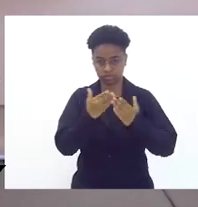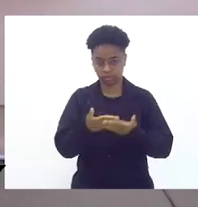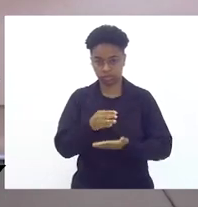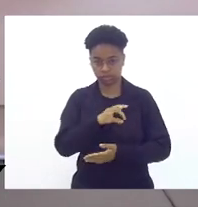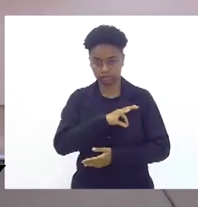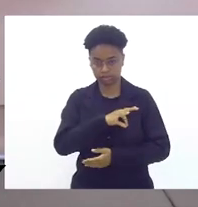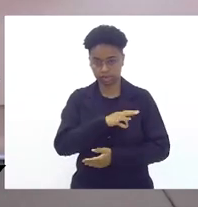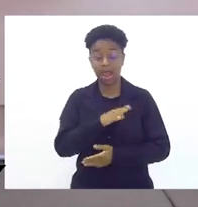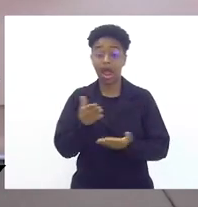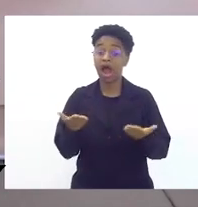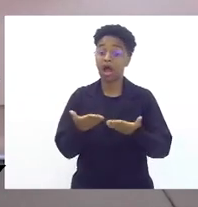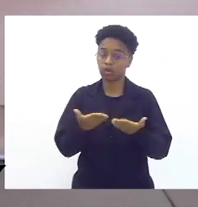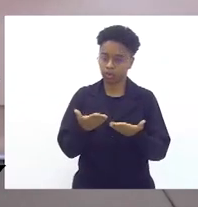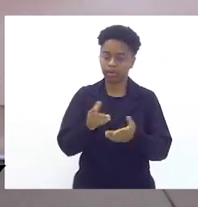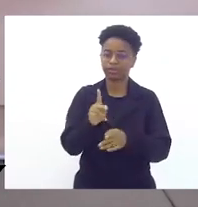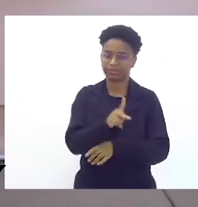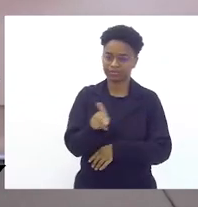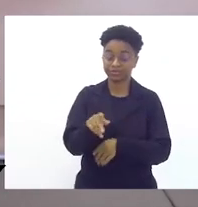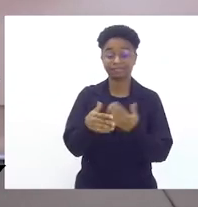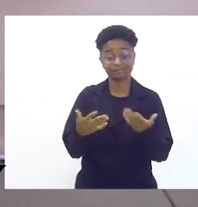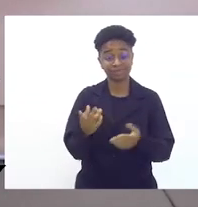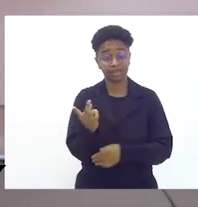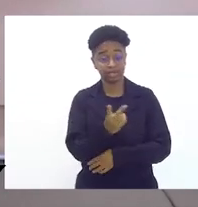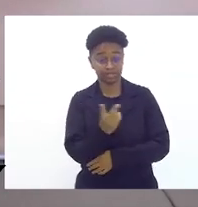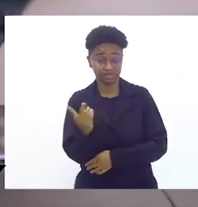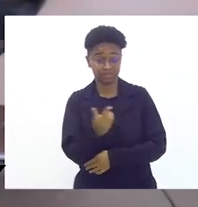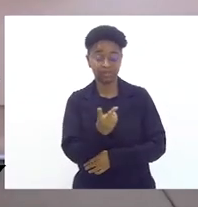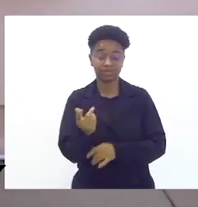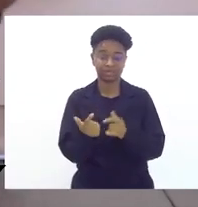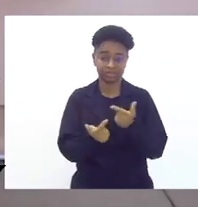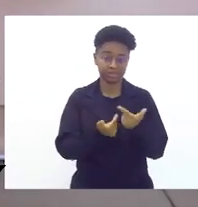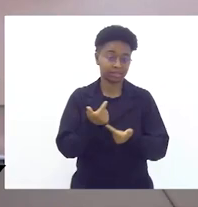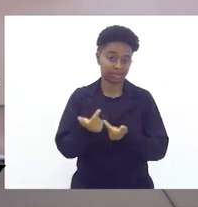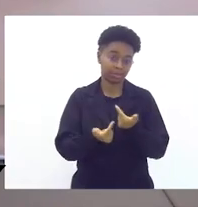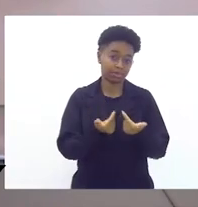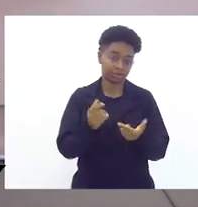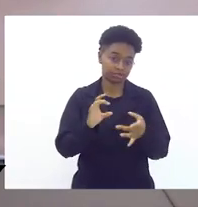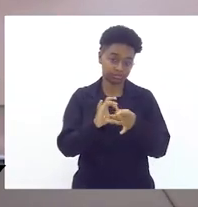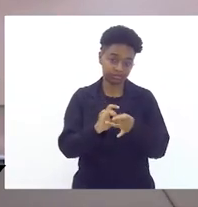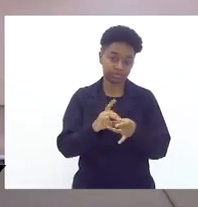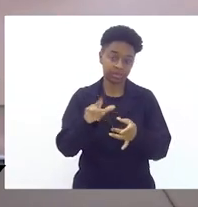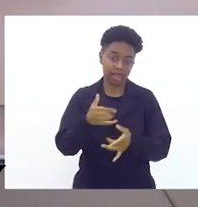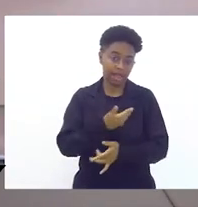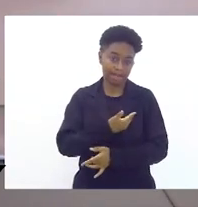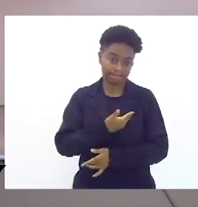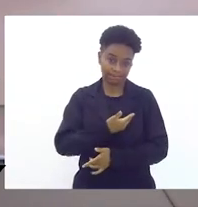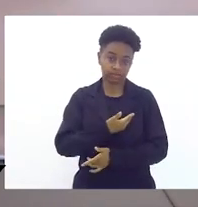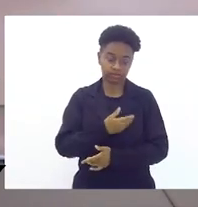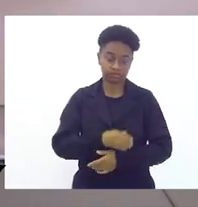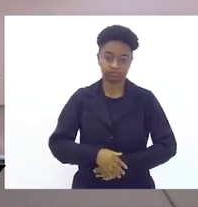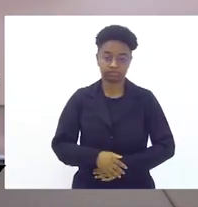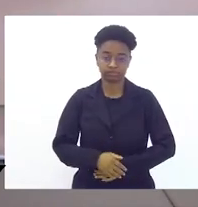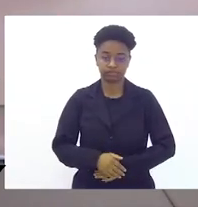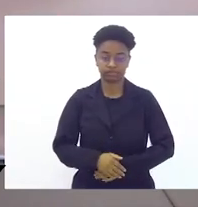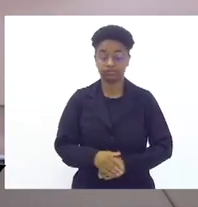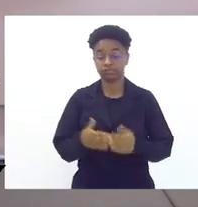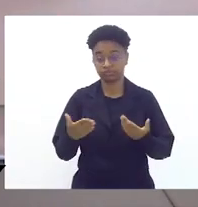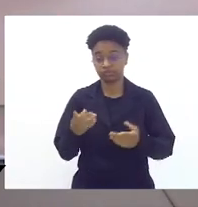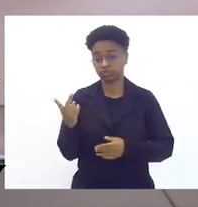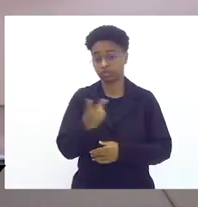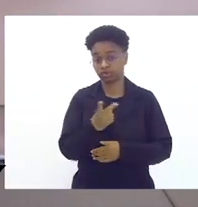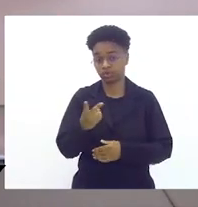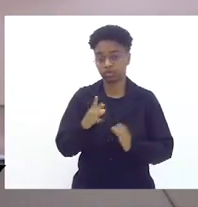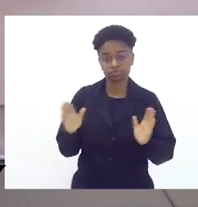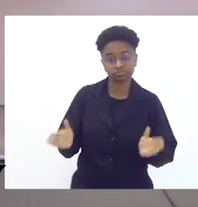está como professor então vocês estão vocês estão de alguma maneira colegas na formação tão importante essa questão da